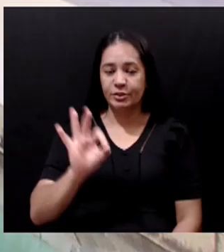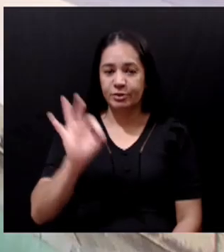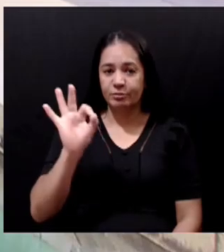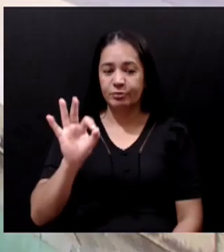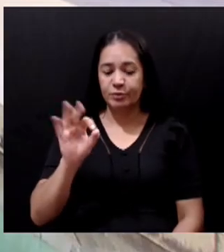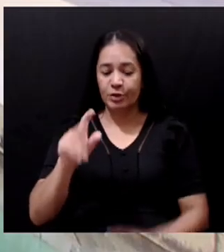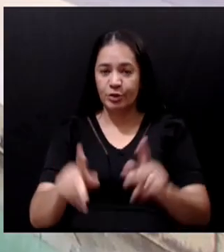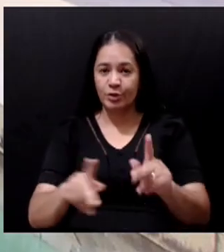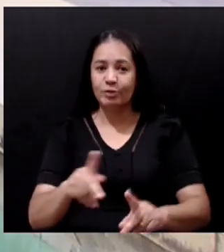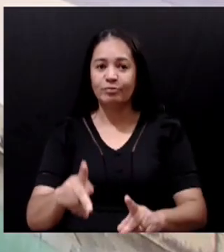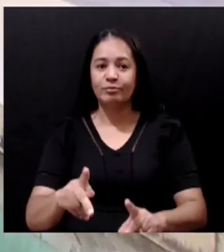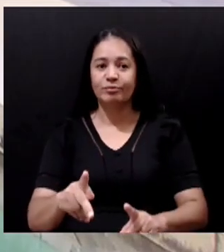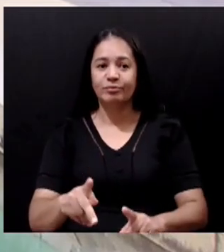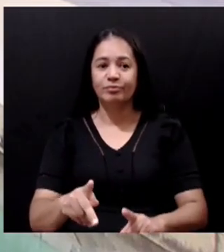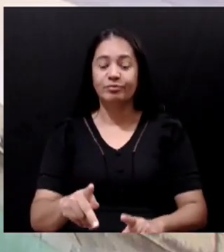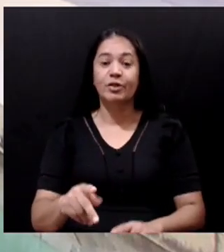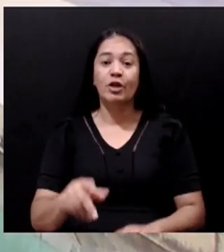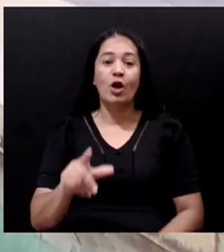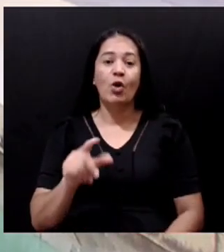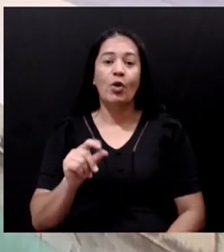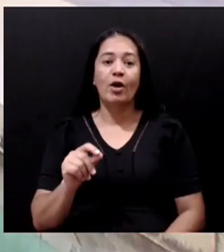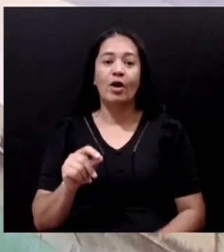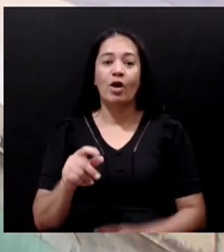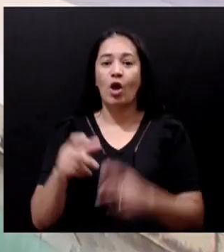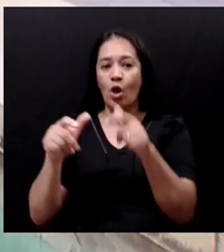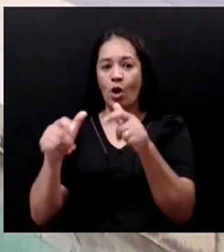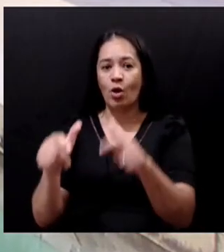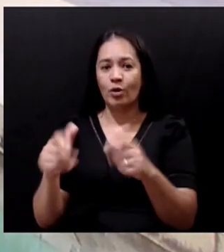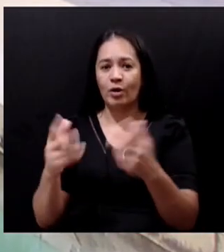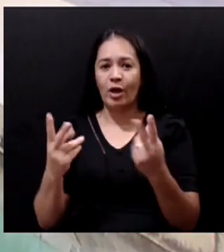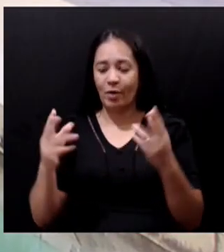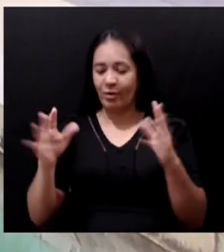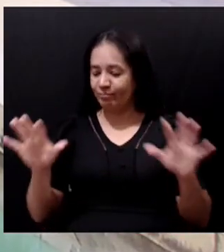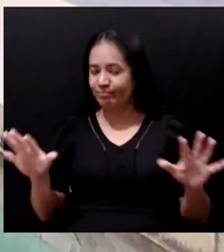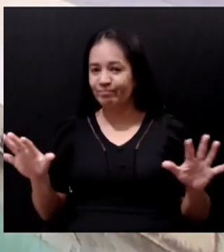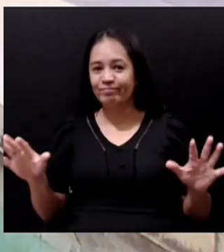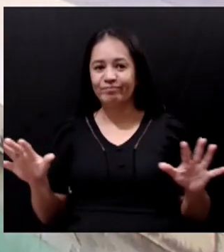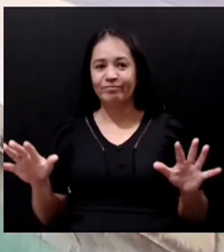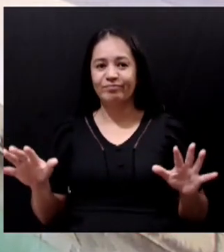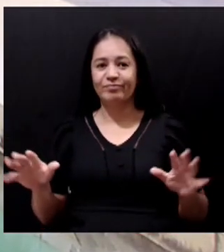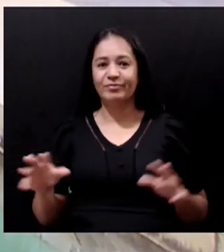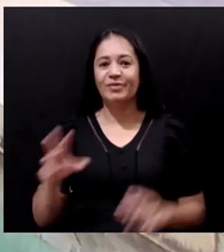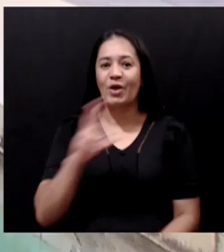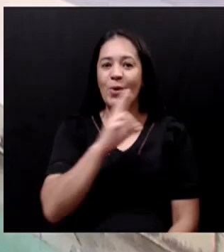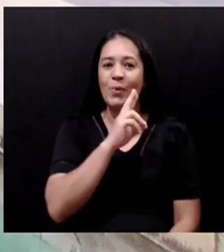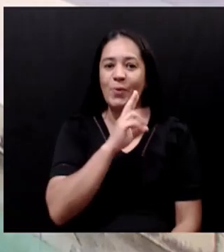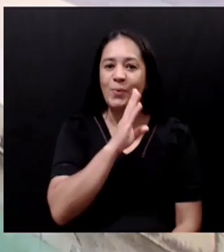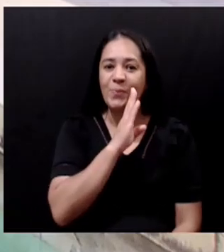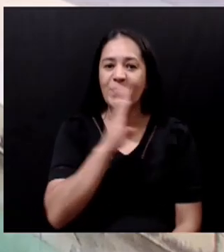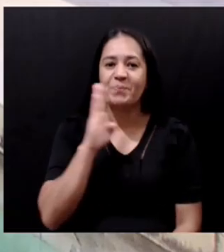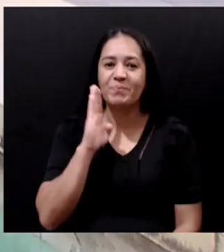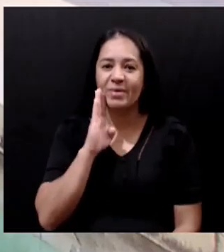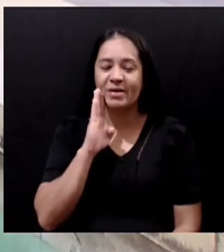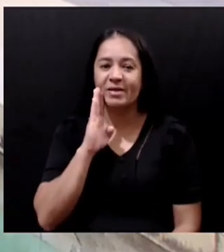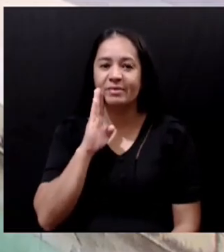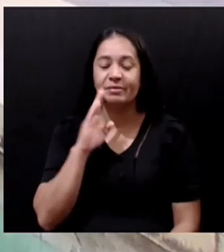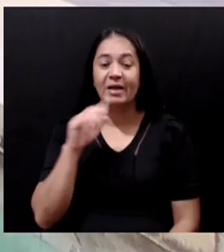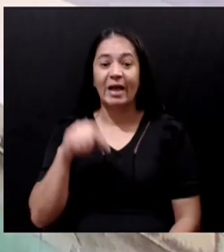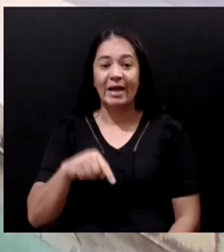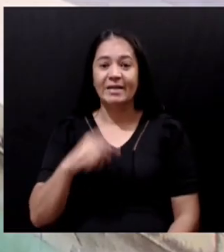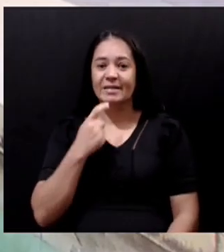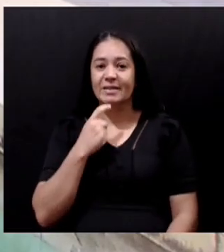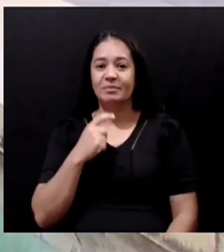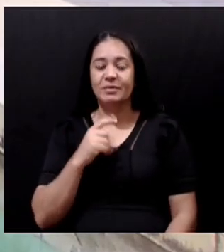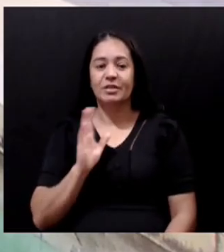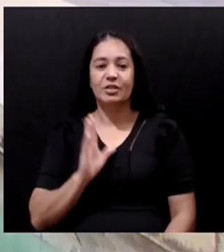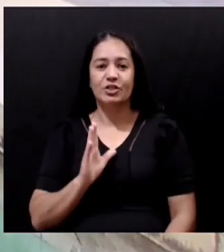faz questão de vir em um local como este, os botecos. Este em Campinas existe há mais de